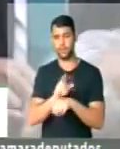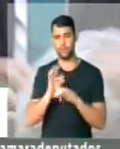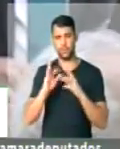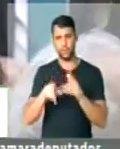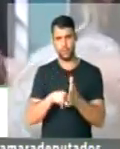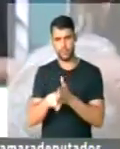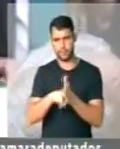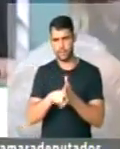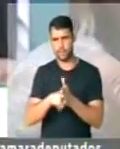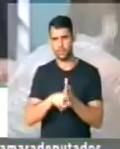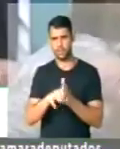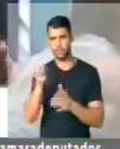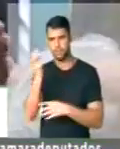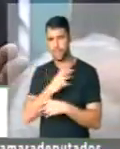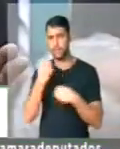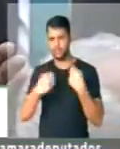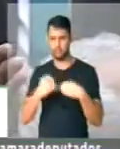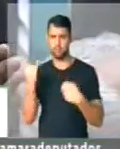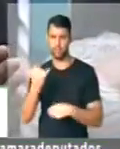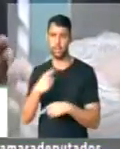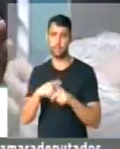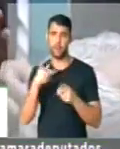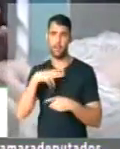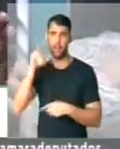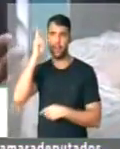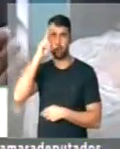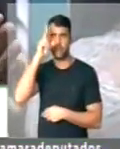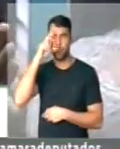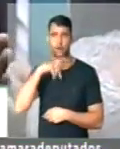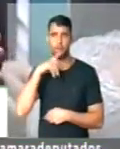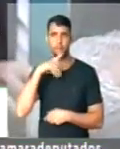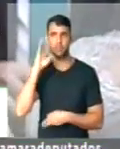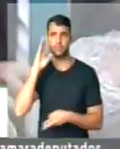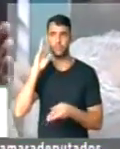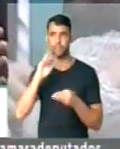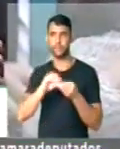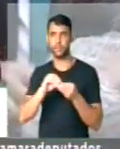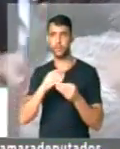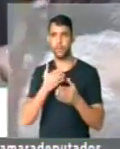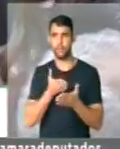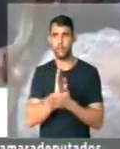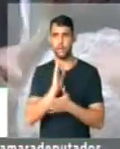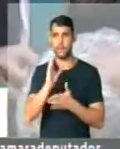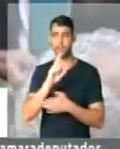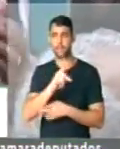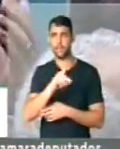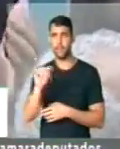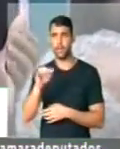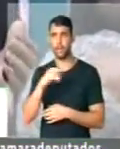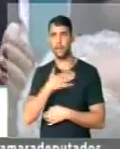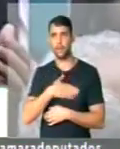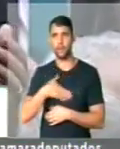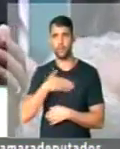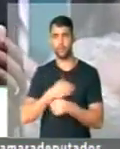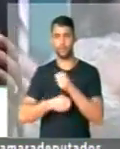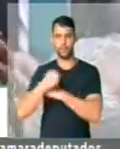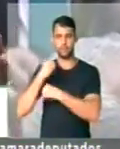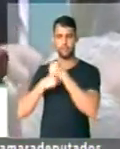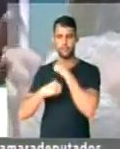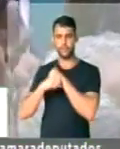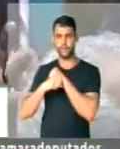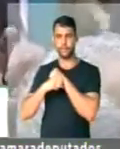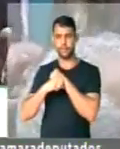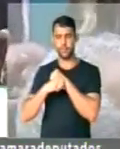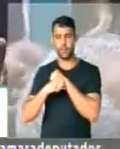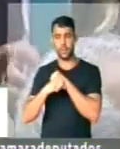toda a investigação séria e necessária, mas vamos lembrar o contexto de aprovação dessa CPI em agosto do ano